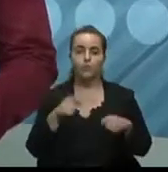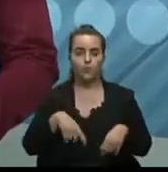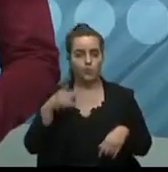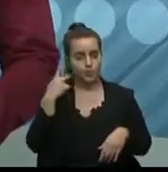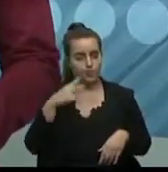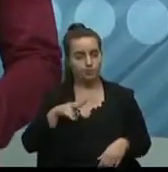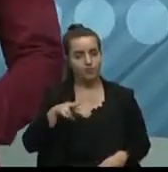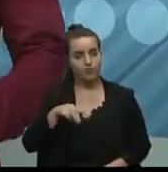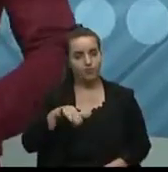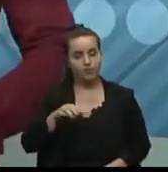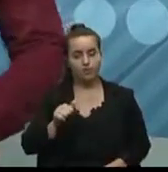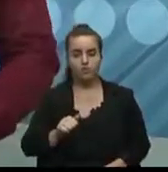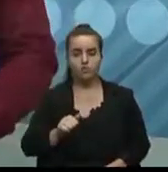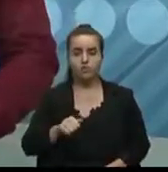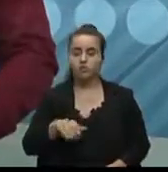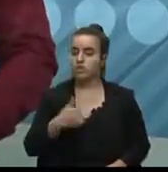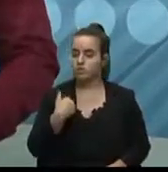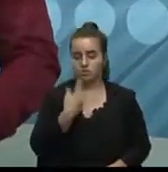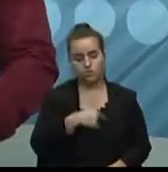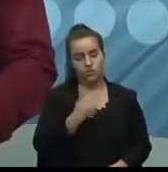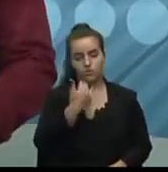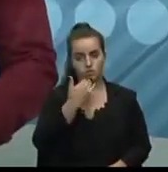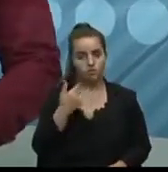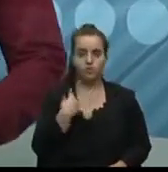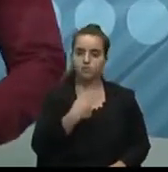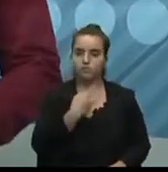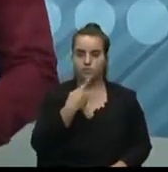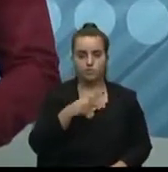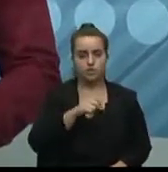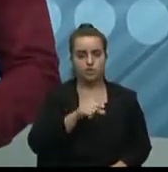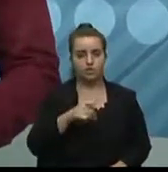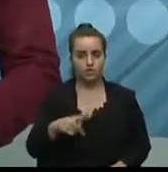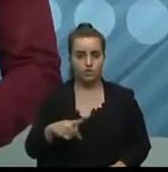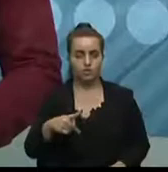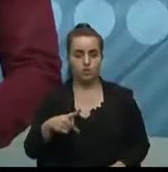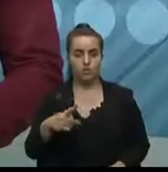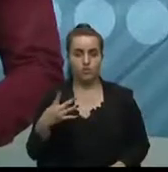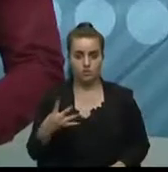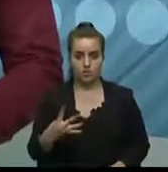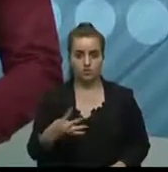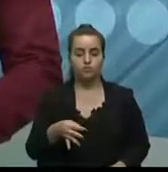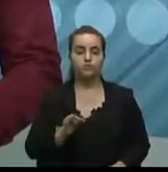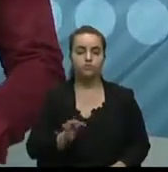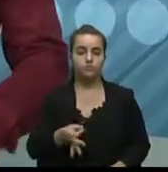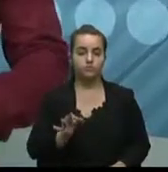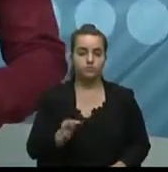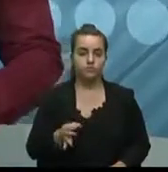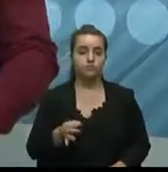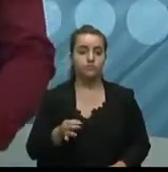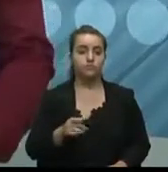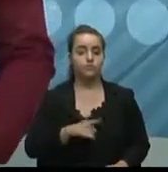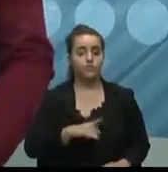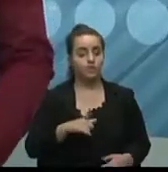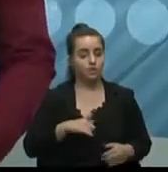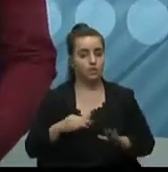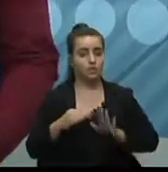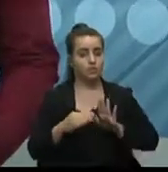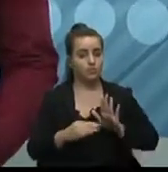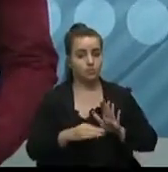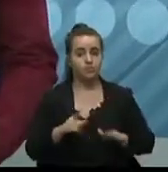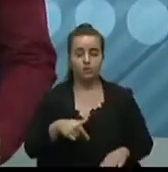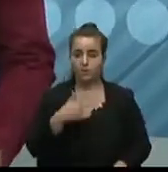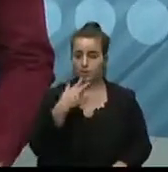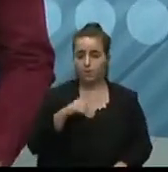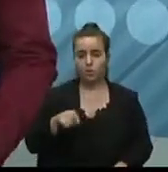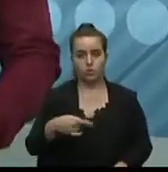para a variância desconhecida, que nós tratamos na situação problema 4. Alguns passos são